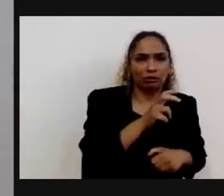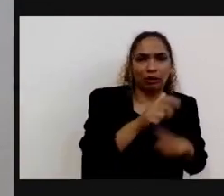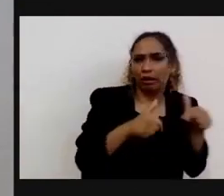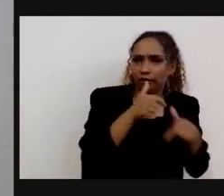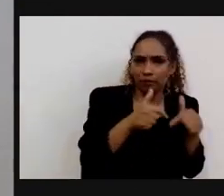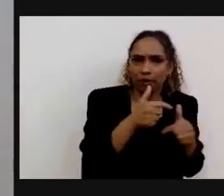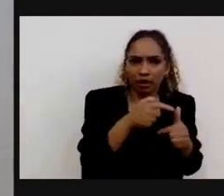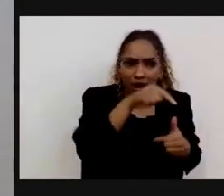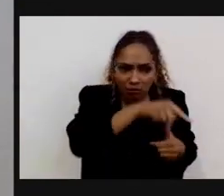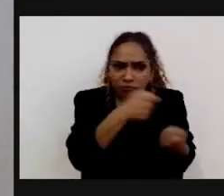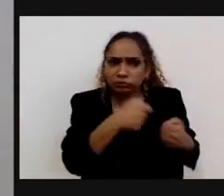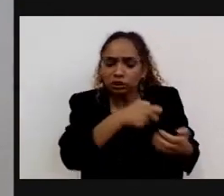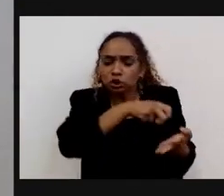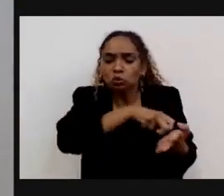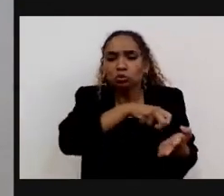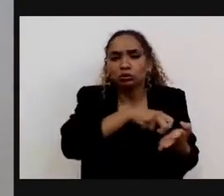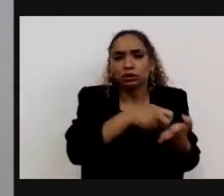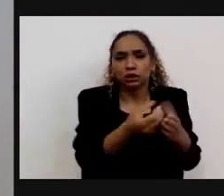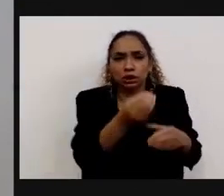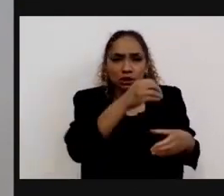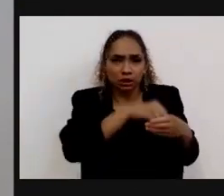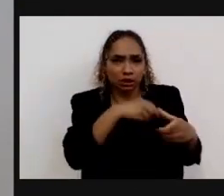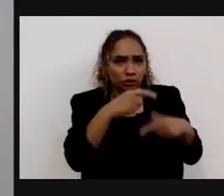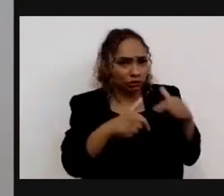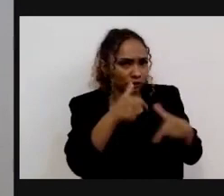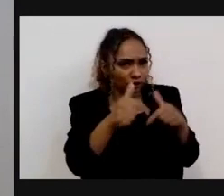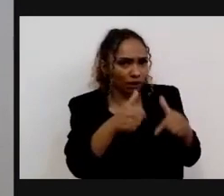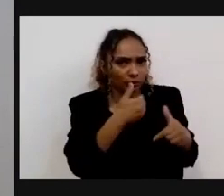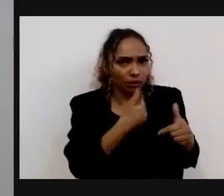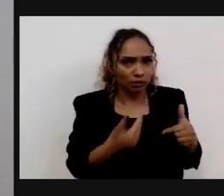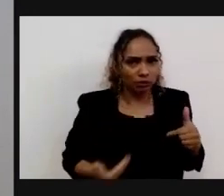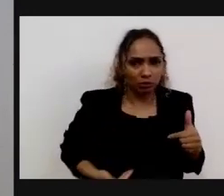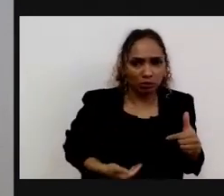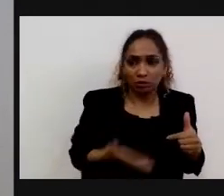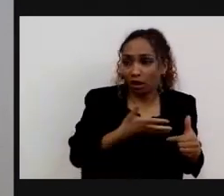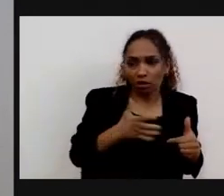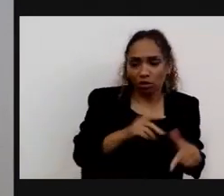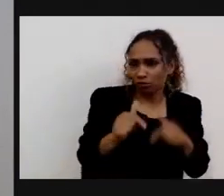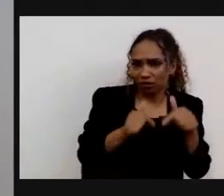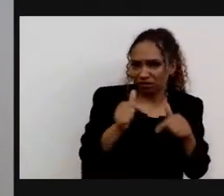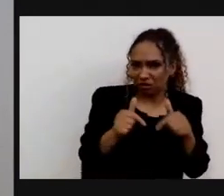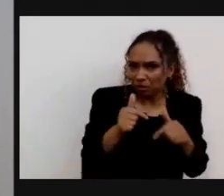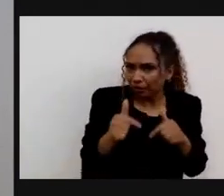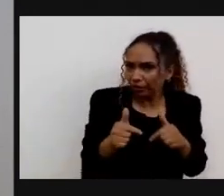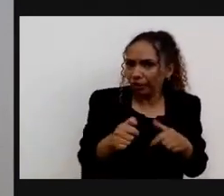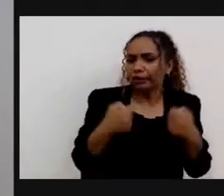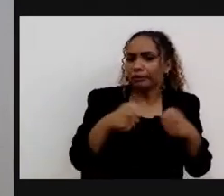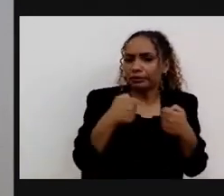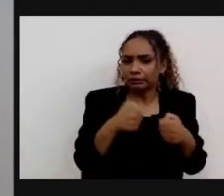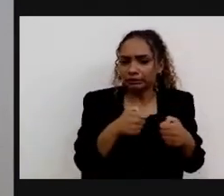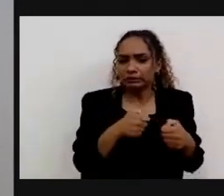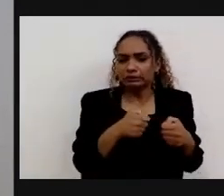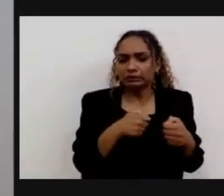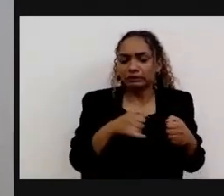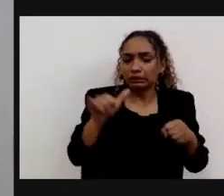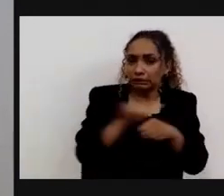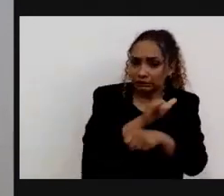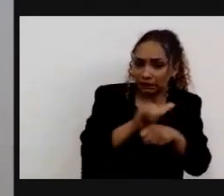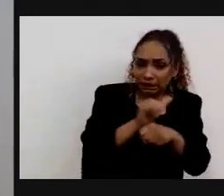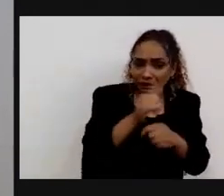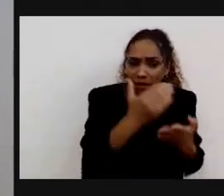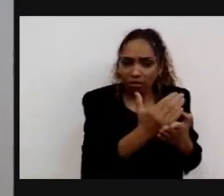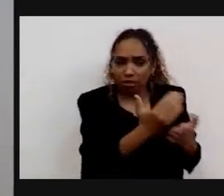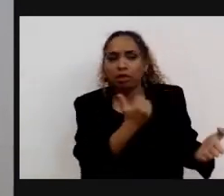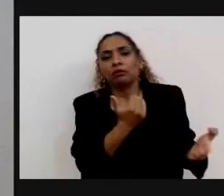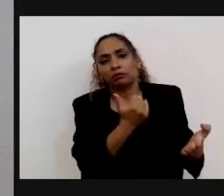punida bem do serviço público eu sou super favorável gente essa pessoa tá no serviço público não quer trabalhar não quer fazer nada a gente tem que ter mecanismo realmente para tirar